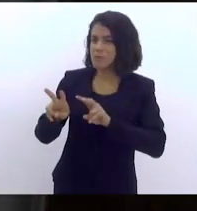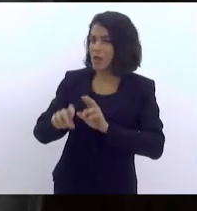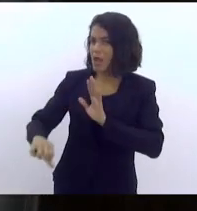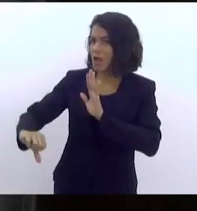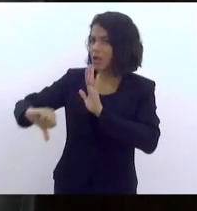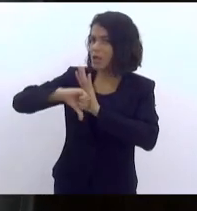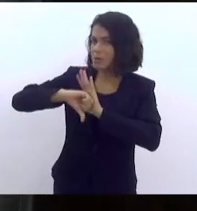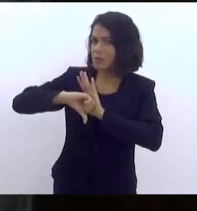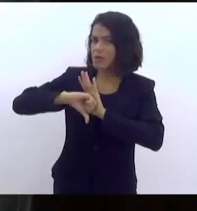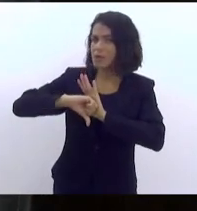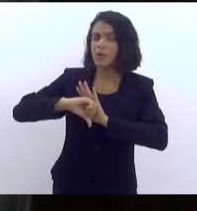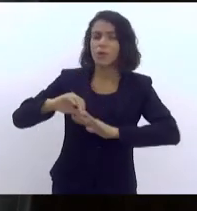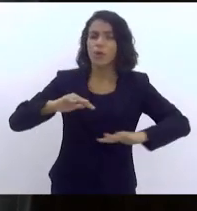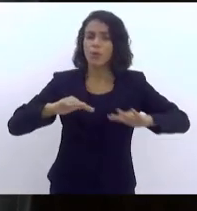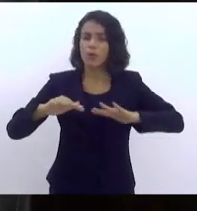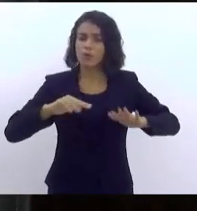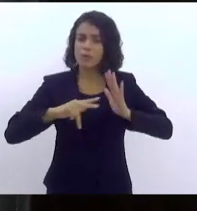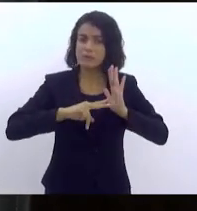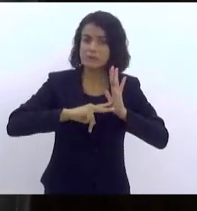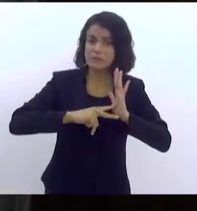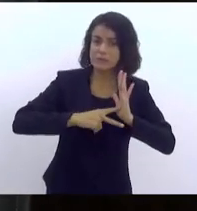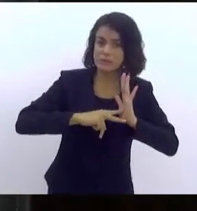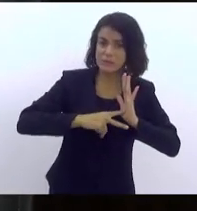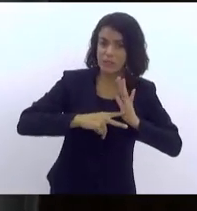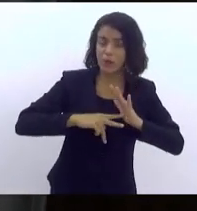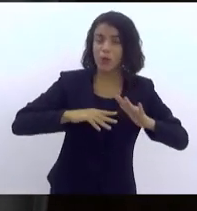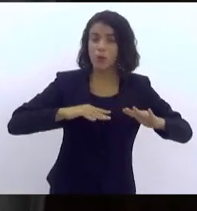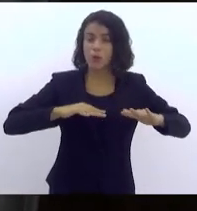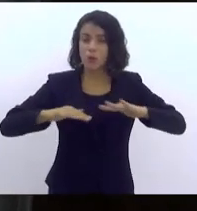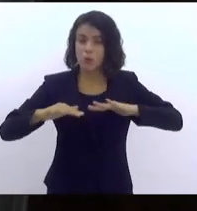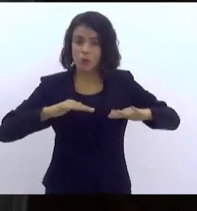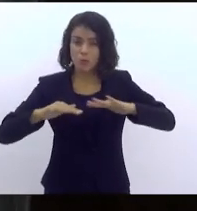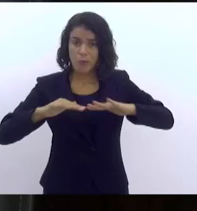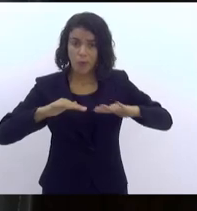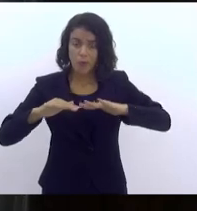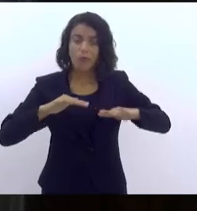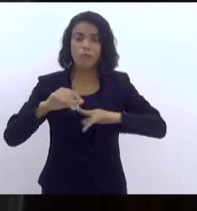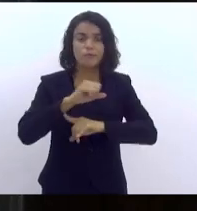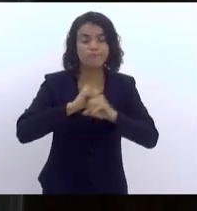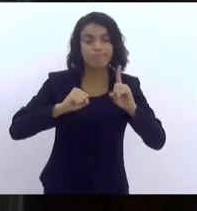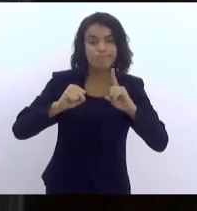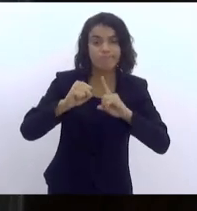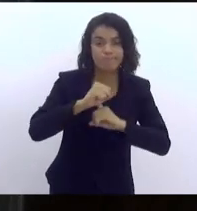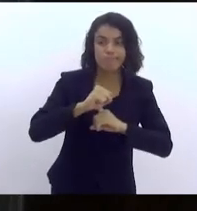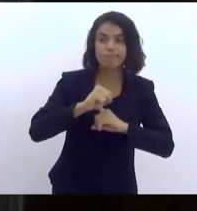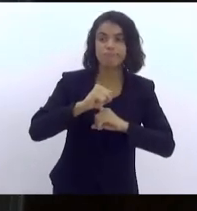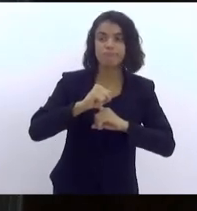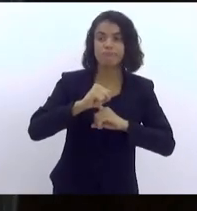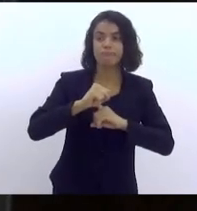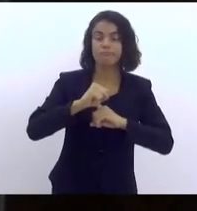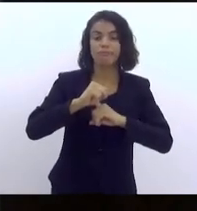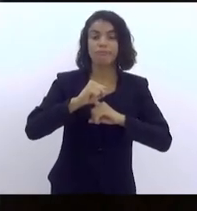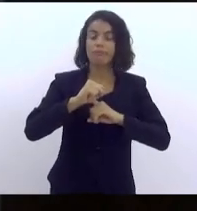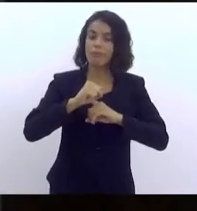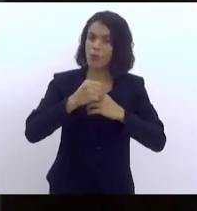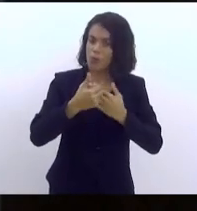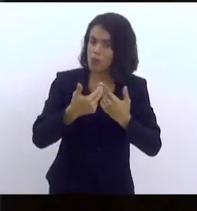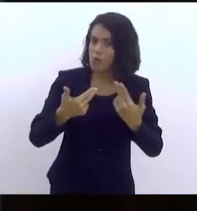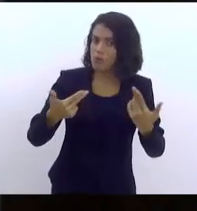criminalização do movimento sindical do movimento do movimento social algo